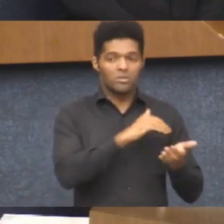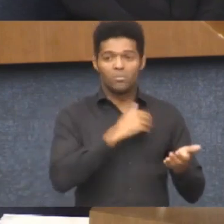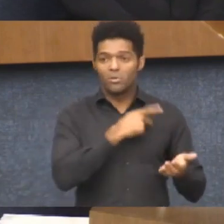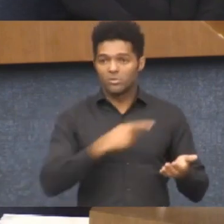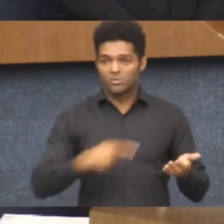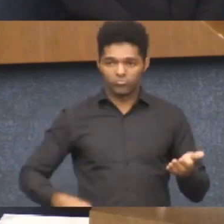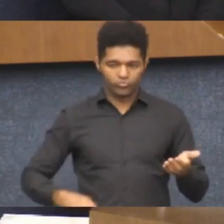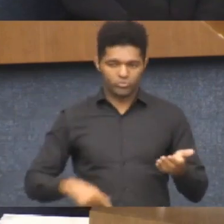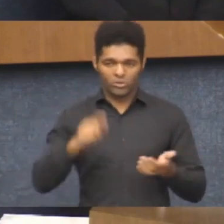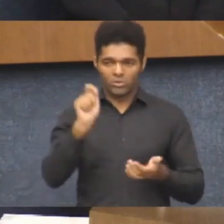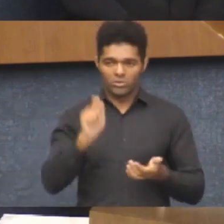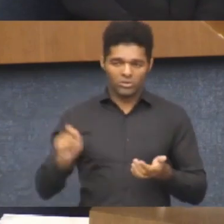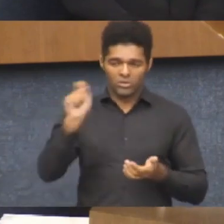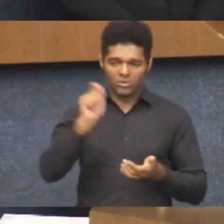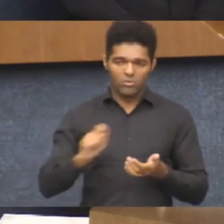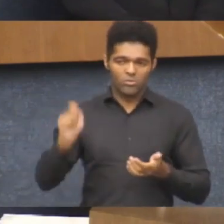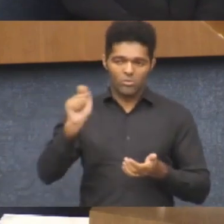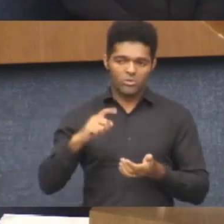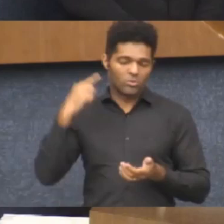e Comunidade.